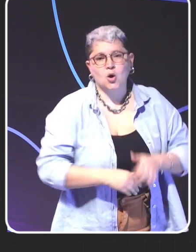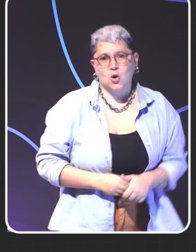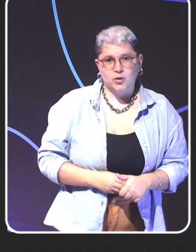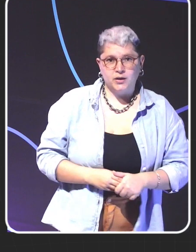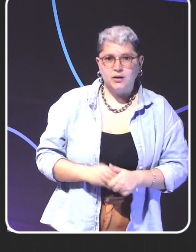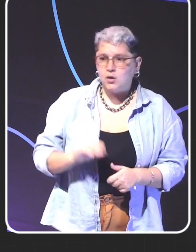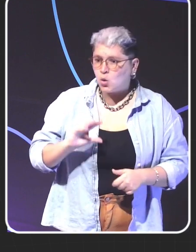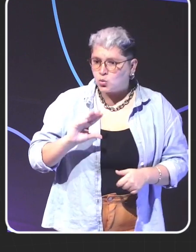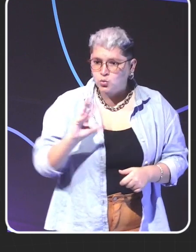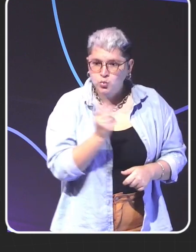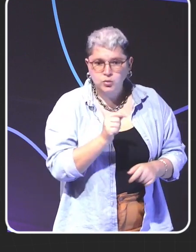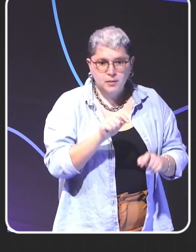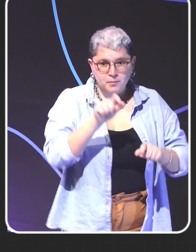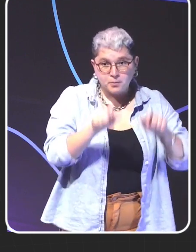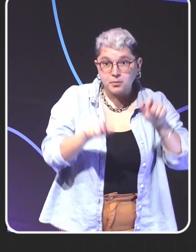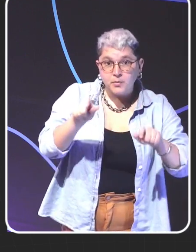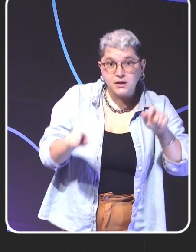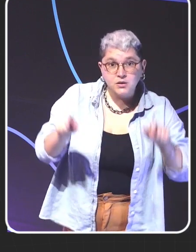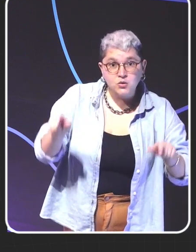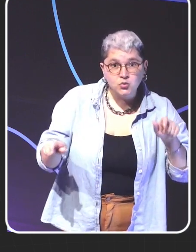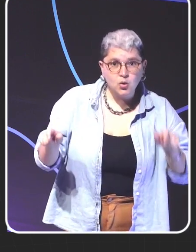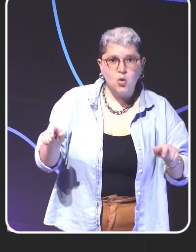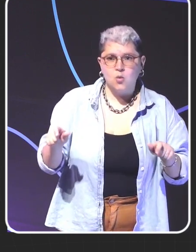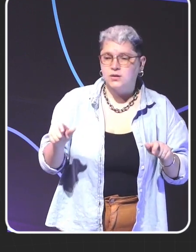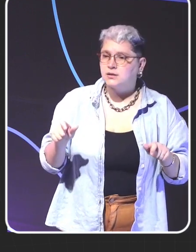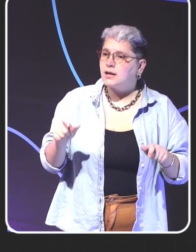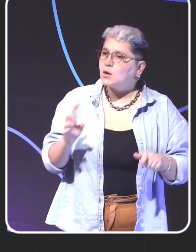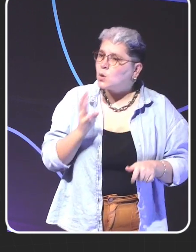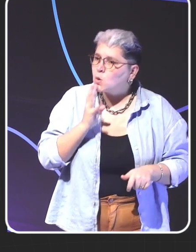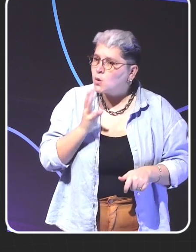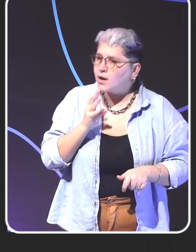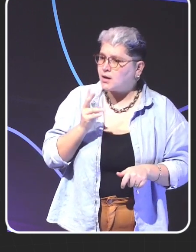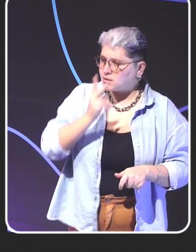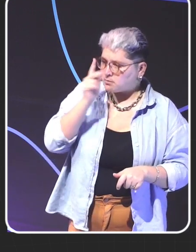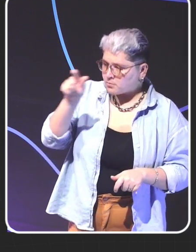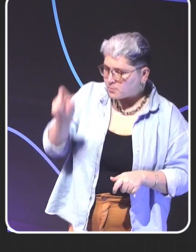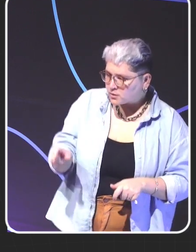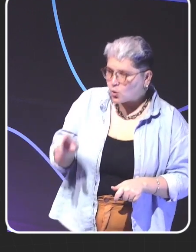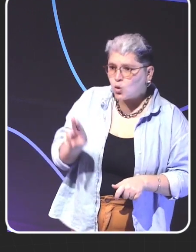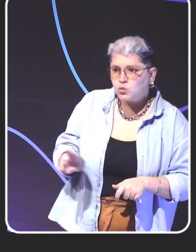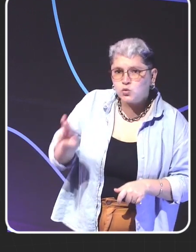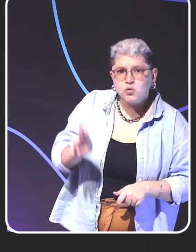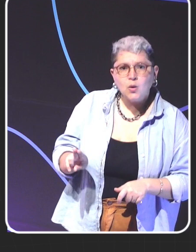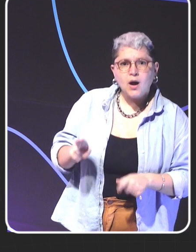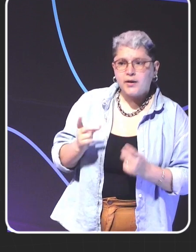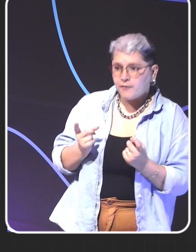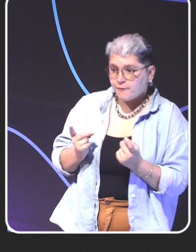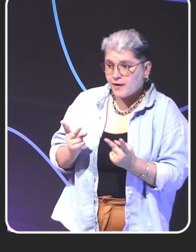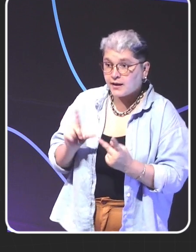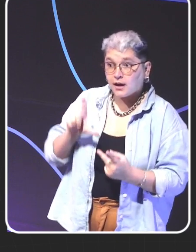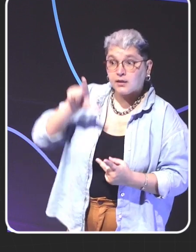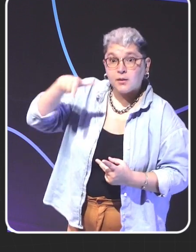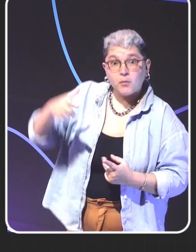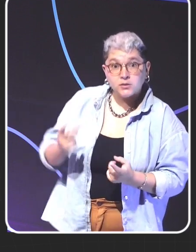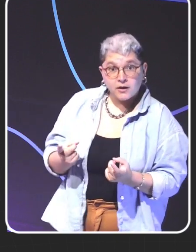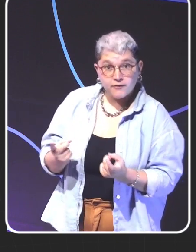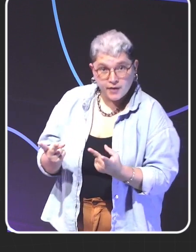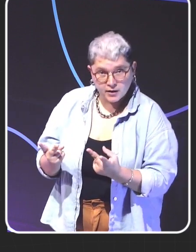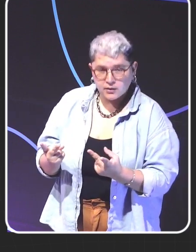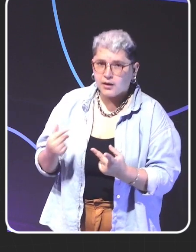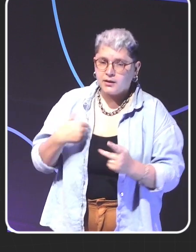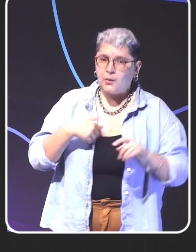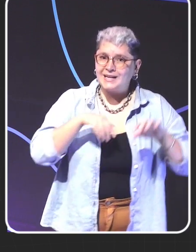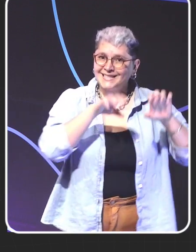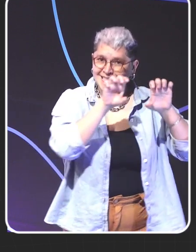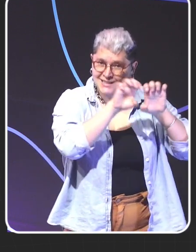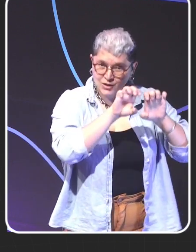todas aquelas pessoas ali no contato realmente com o usuário, da venda, do pós-venda. Então, precisava de toda uma estrutura e hoje a gente consegue